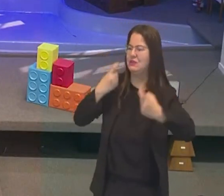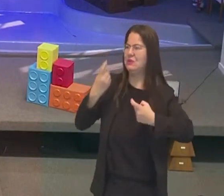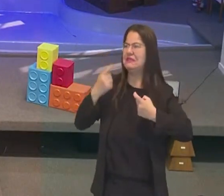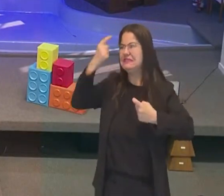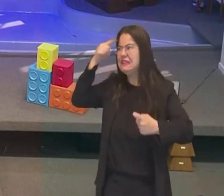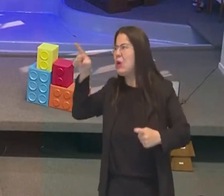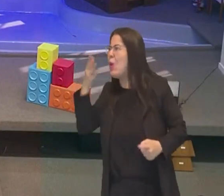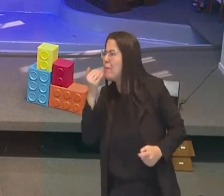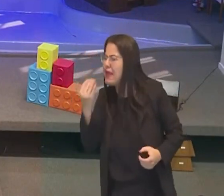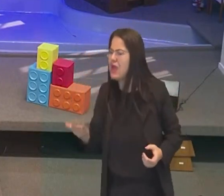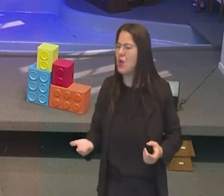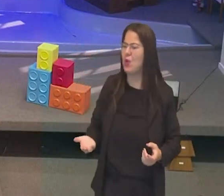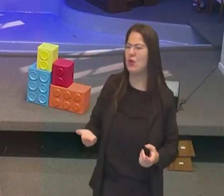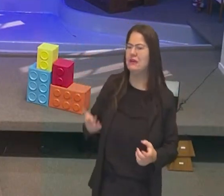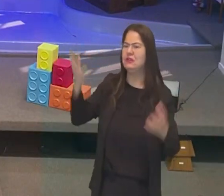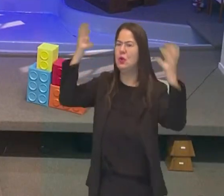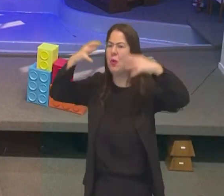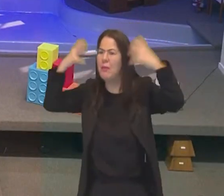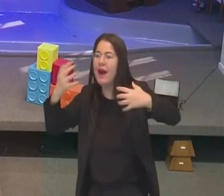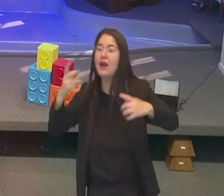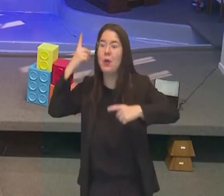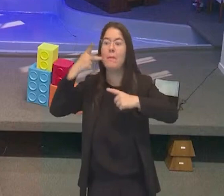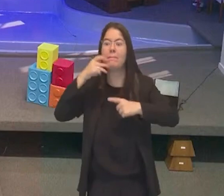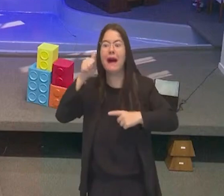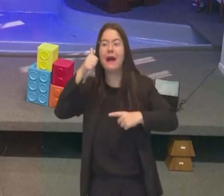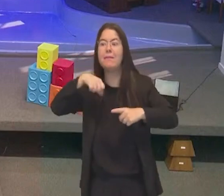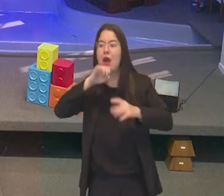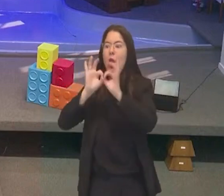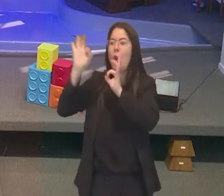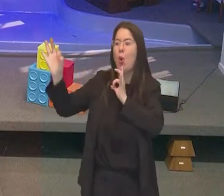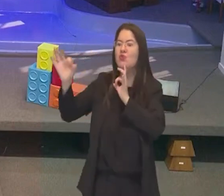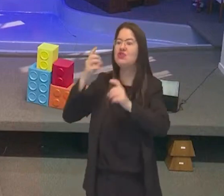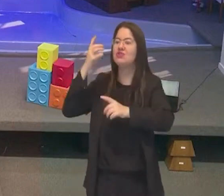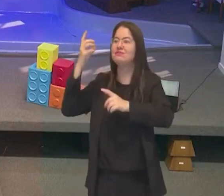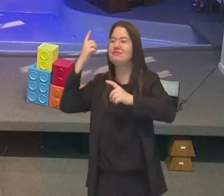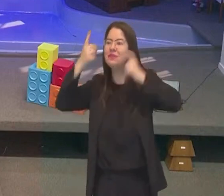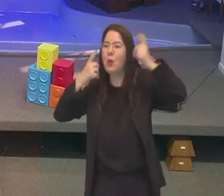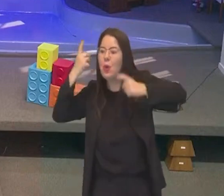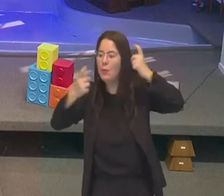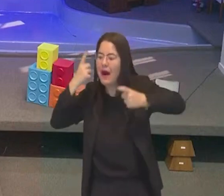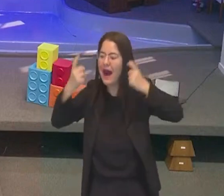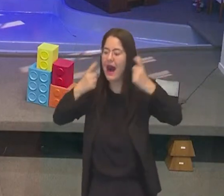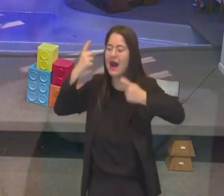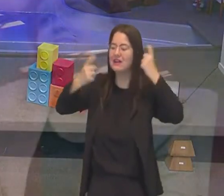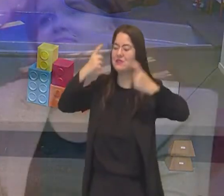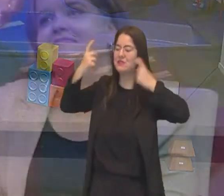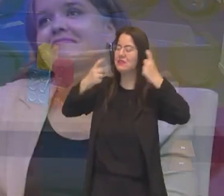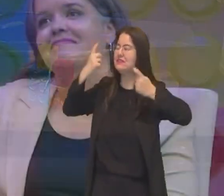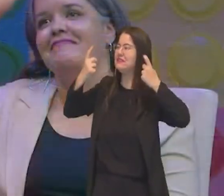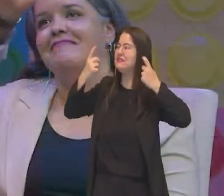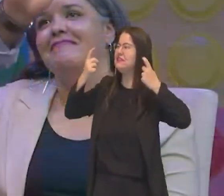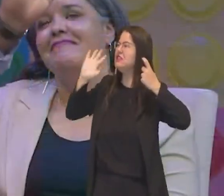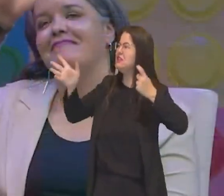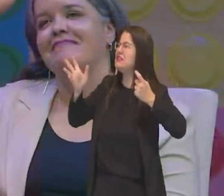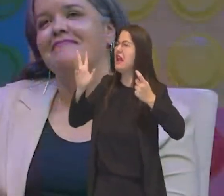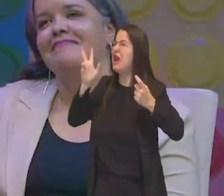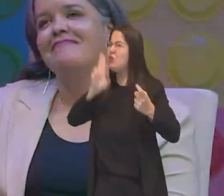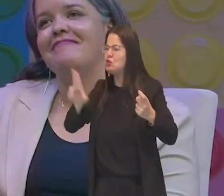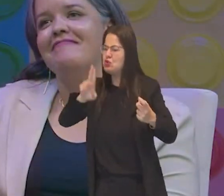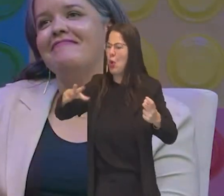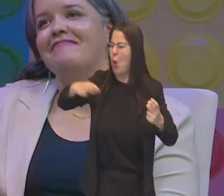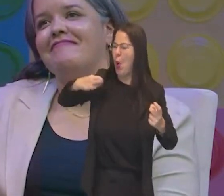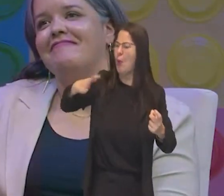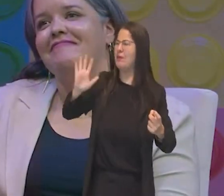comeu? Será que tomou banho? Eu mandei 8 cuecas, voltaram 7 limpas. Tem alguma coisa